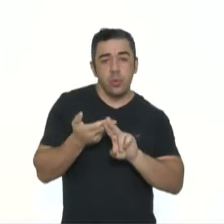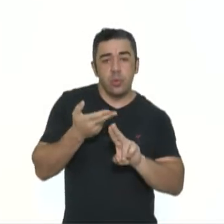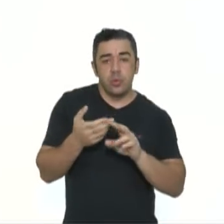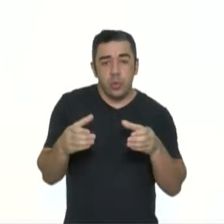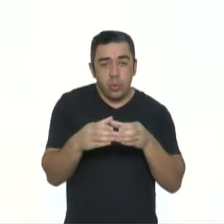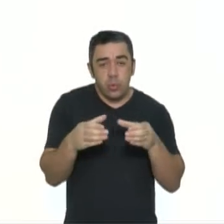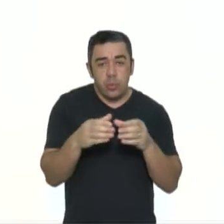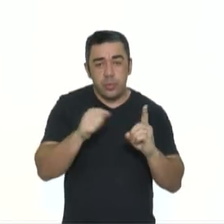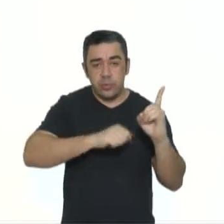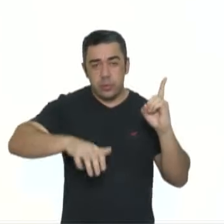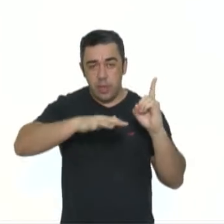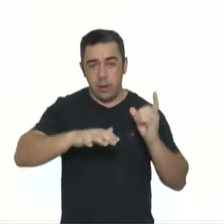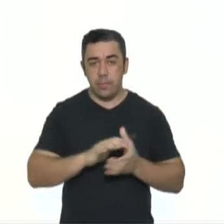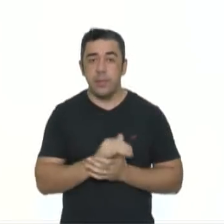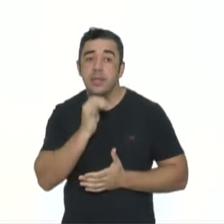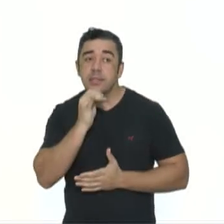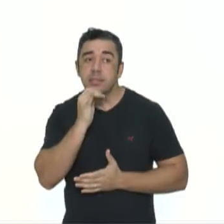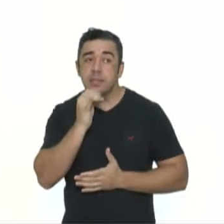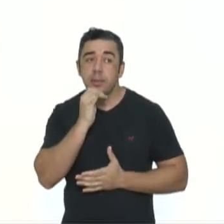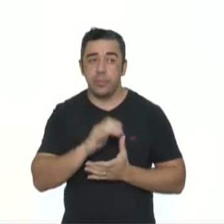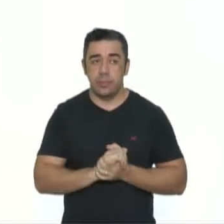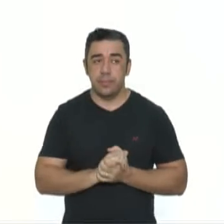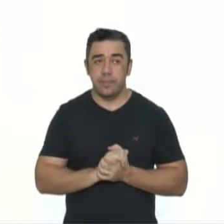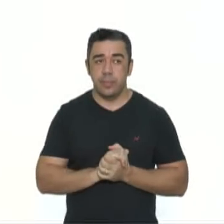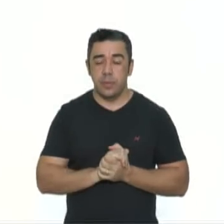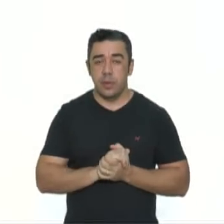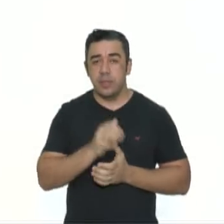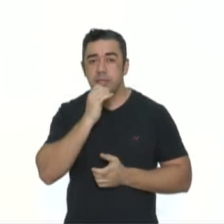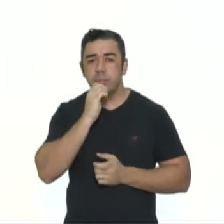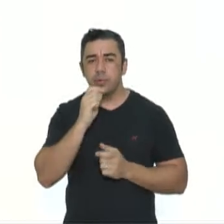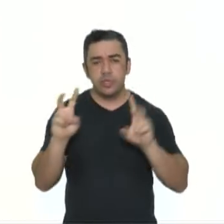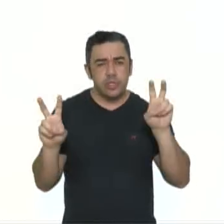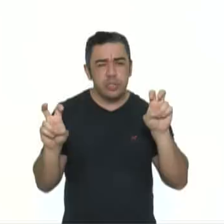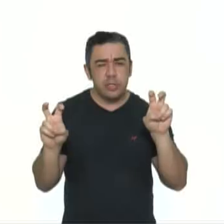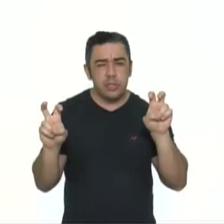grupo social. Por exemplo, a gíria, né?